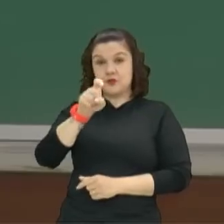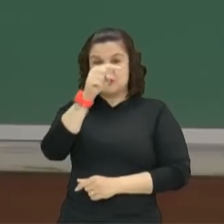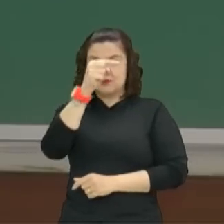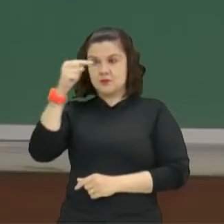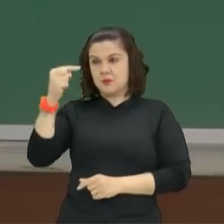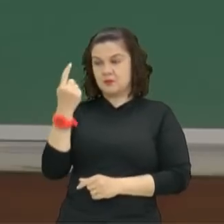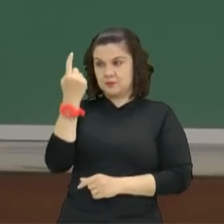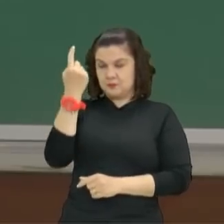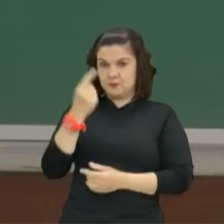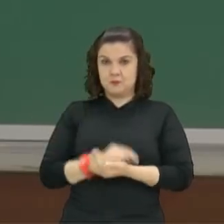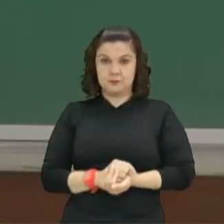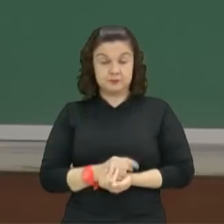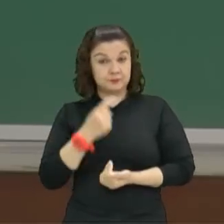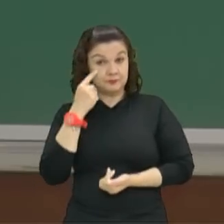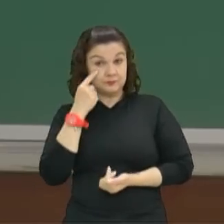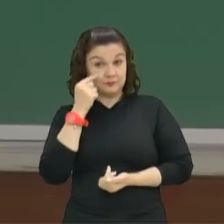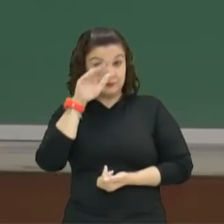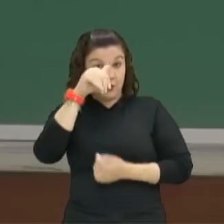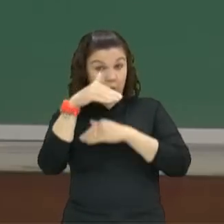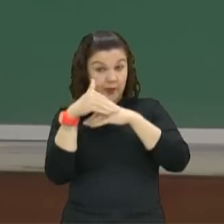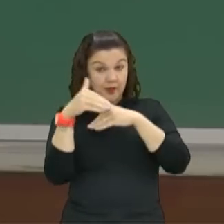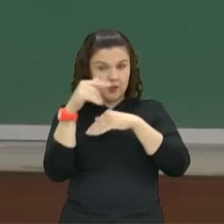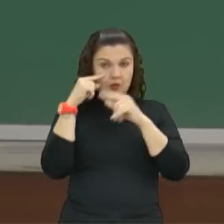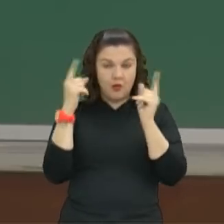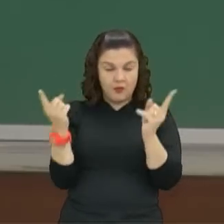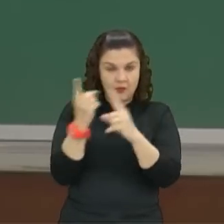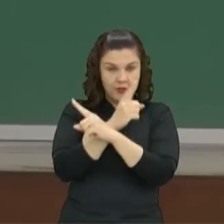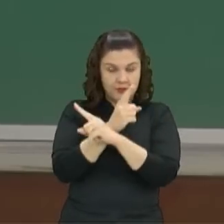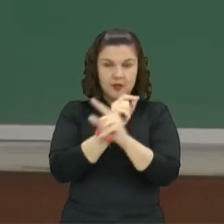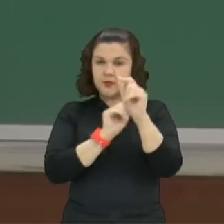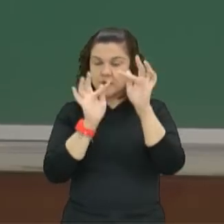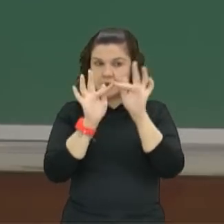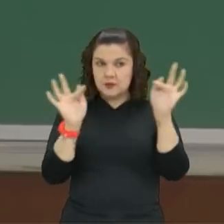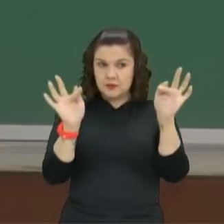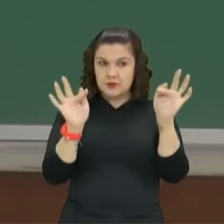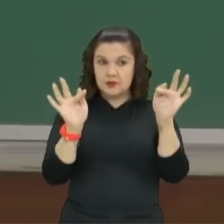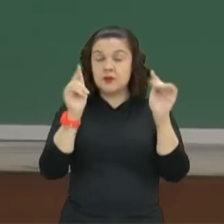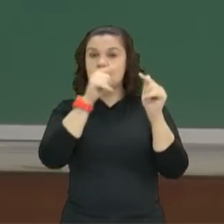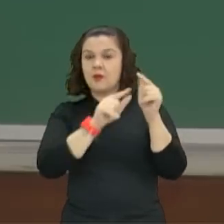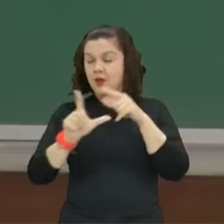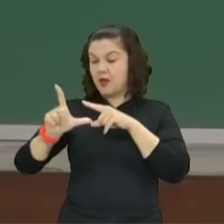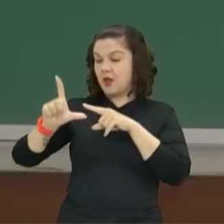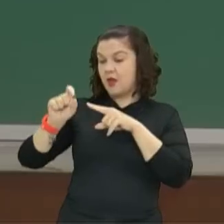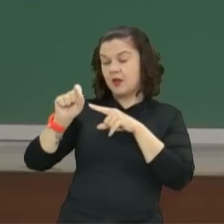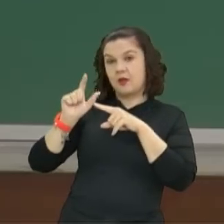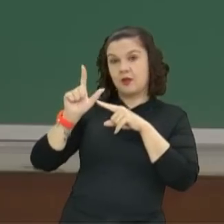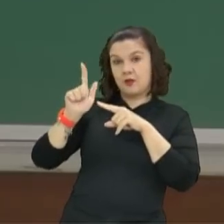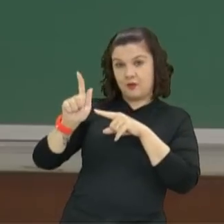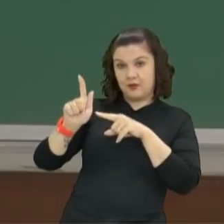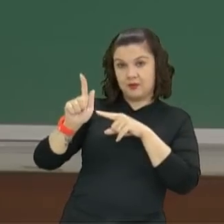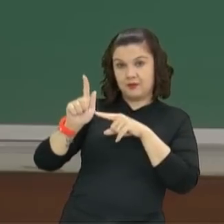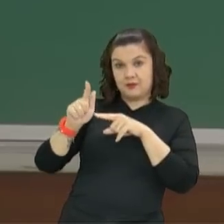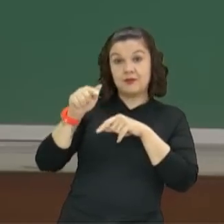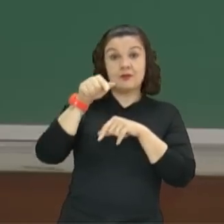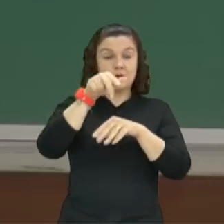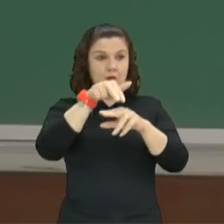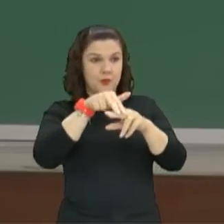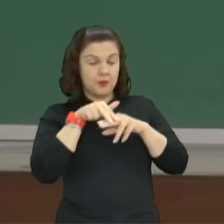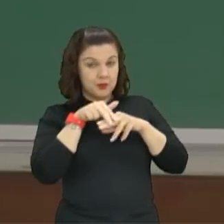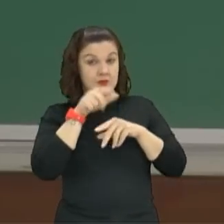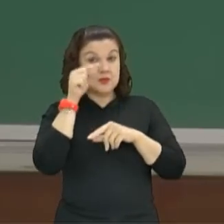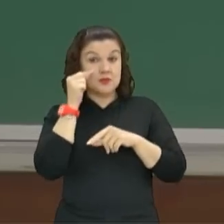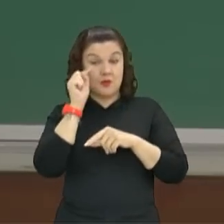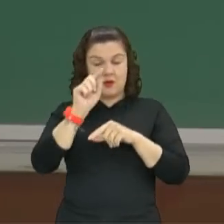Meu querido, minha querida, veja, função inversa. Função inversa, o que, que vai gerar? Um logaritmo. Por isso que nós temos aqui na resposta,